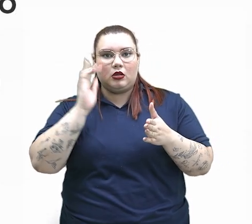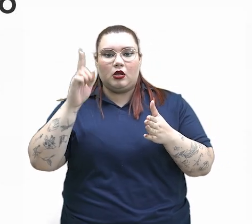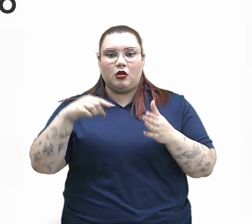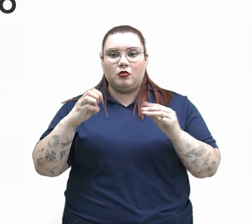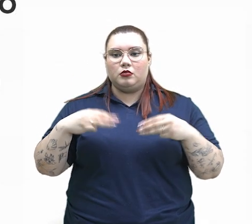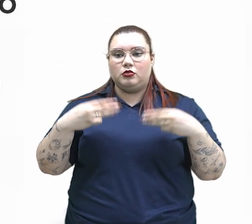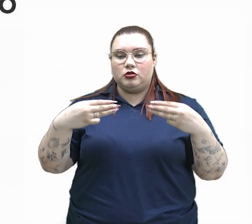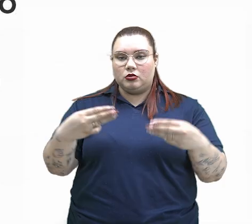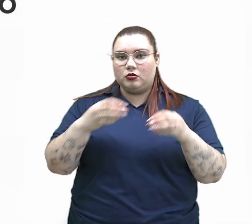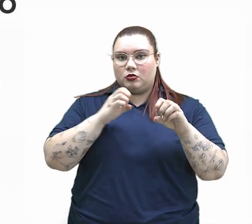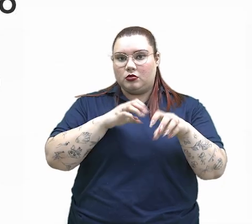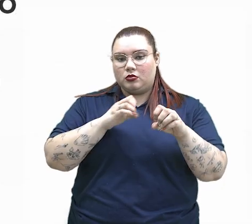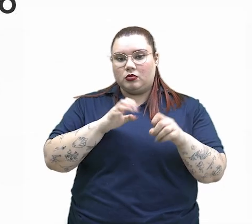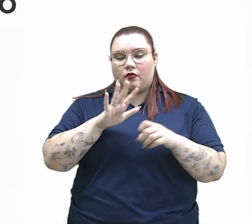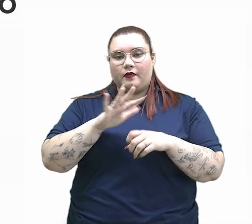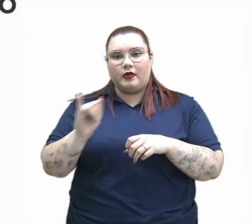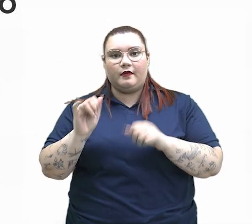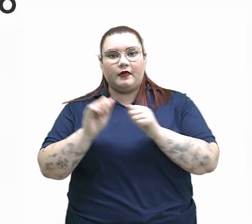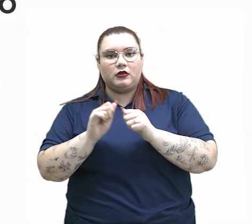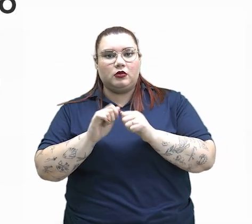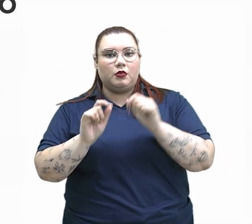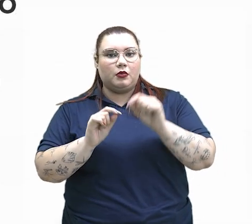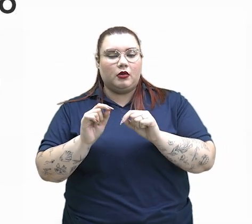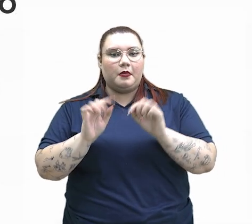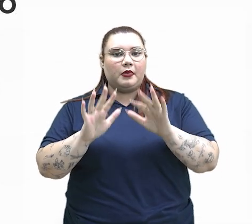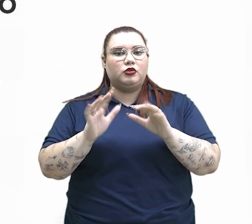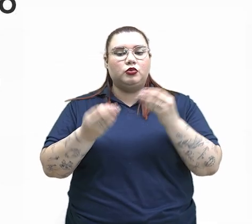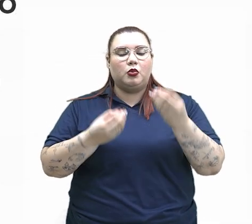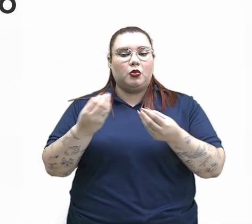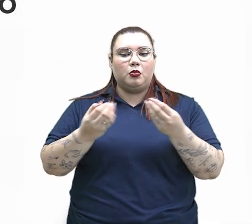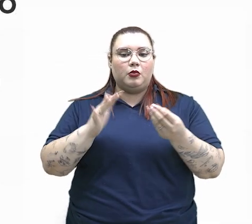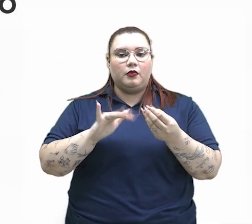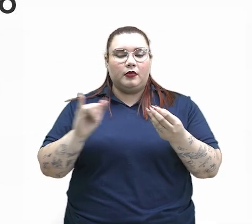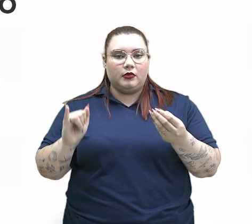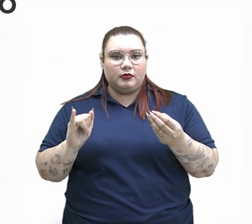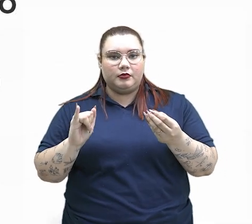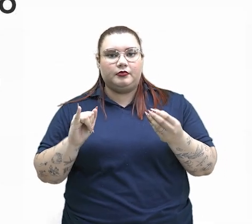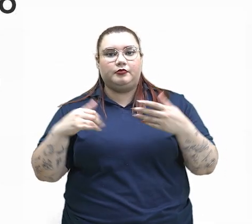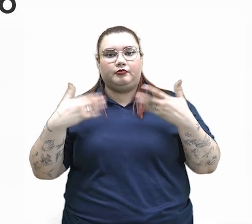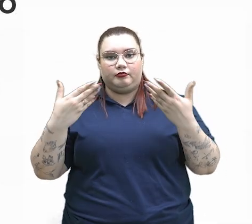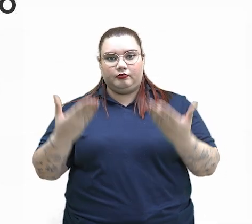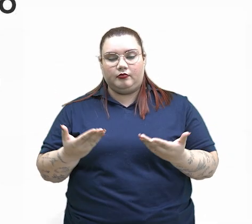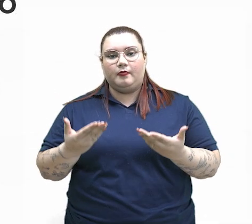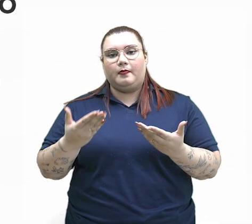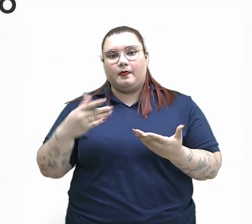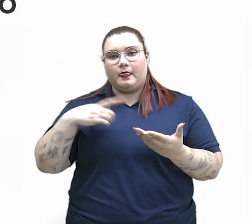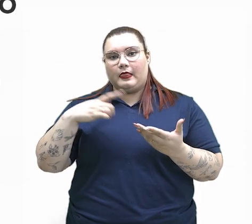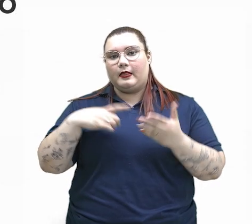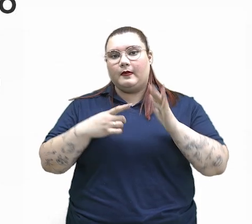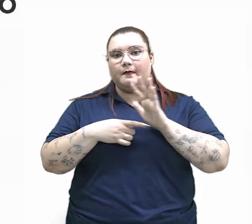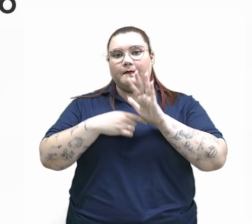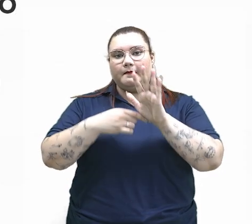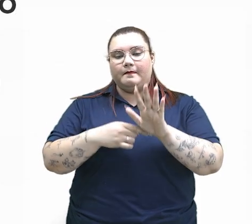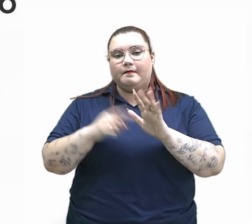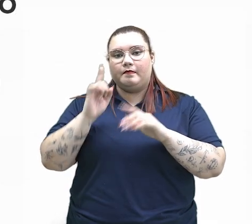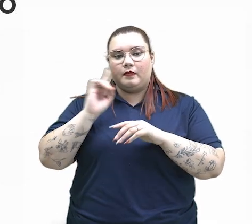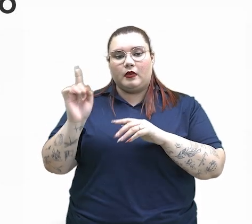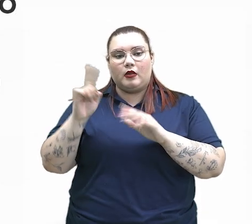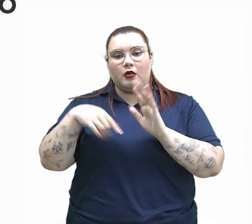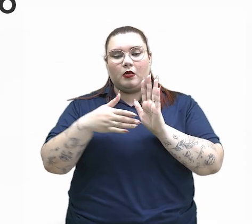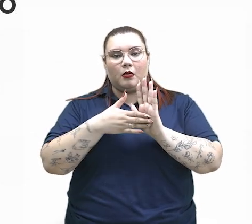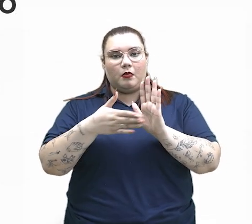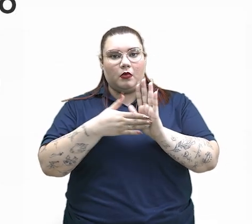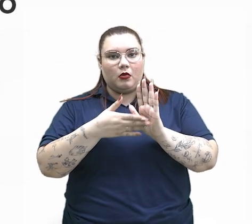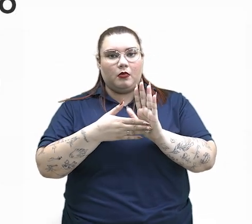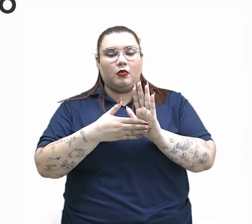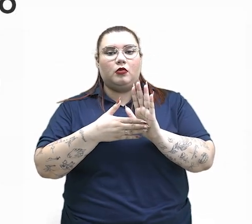Educação, eu já sei, né, o que vai ser feito, mas como que vai ser feito? Então, ali temos, né, essa parte da proposta daquele texto